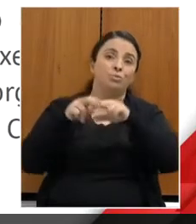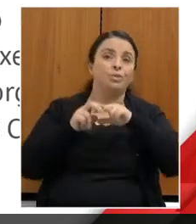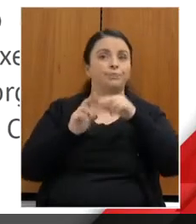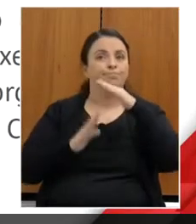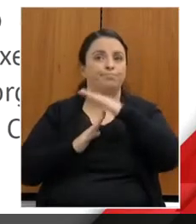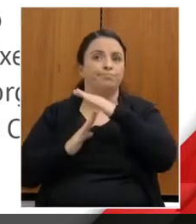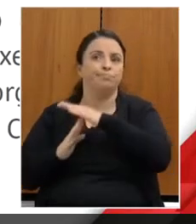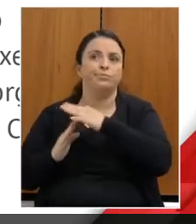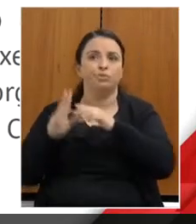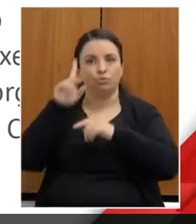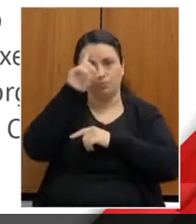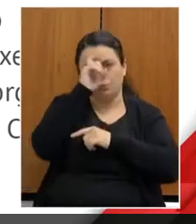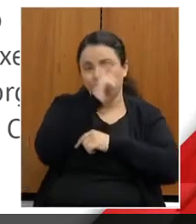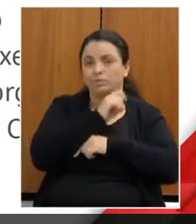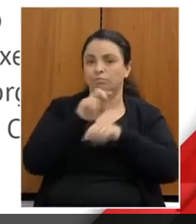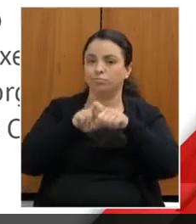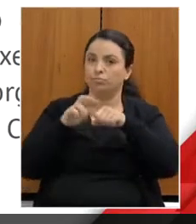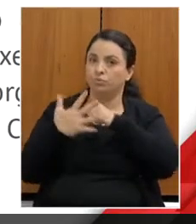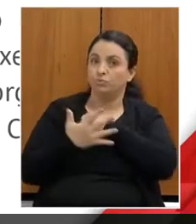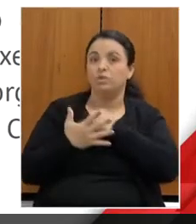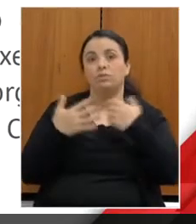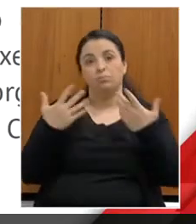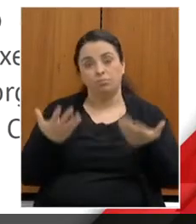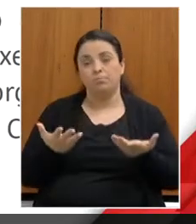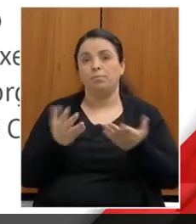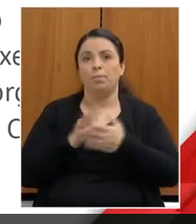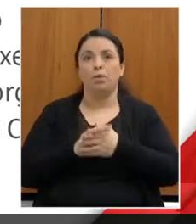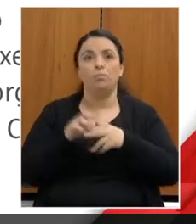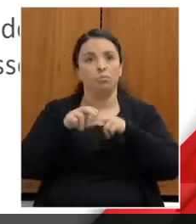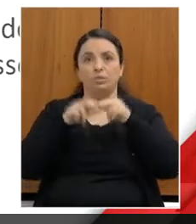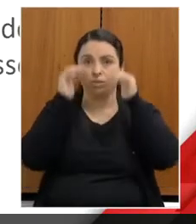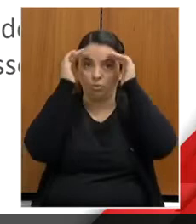e, por isso, não executamos o previsto. Pode passar.